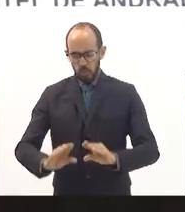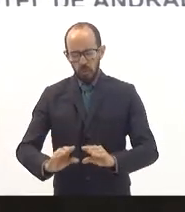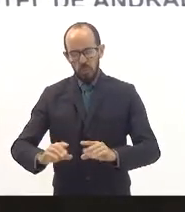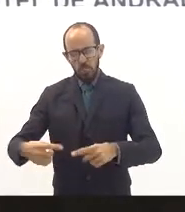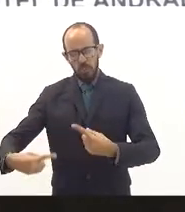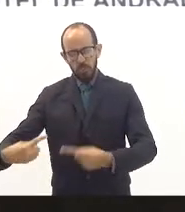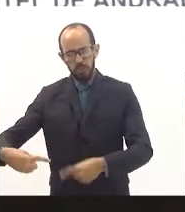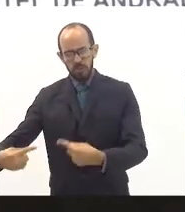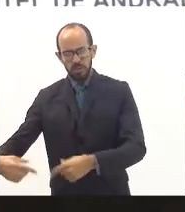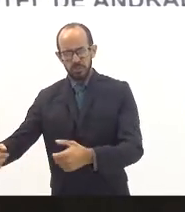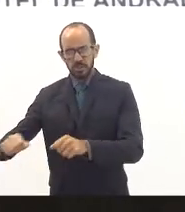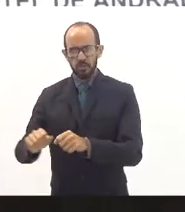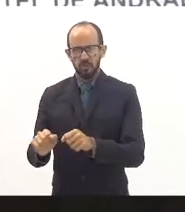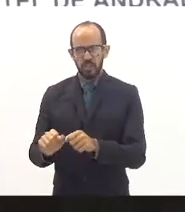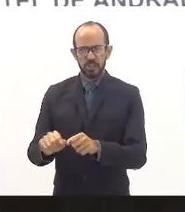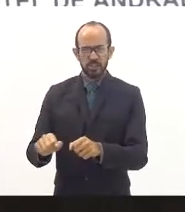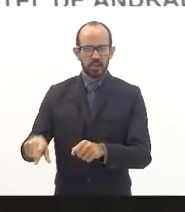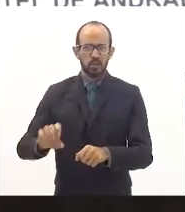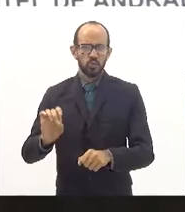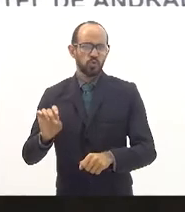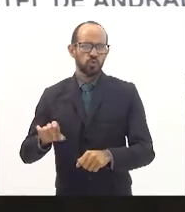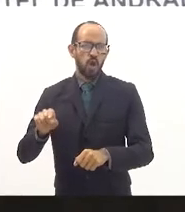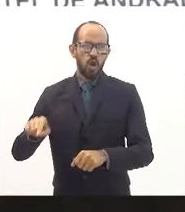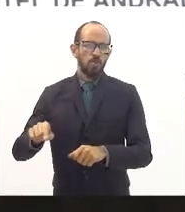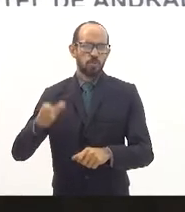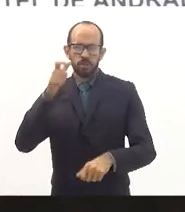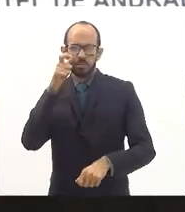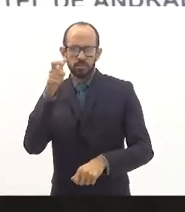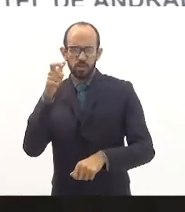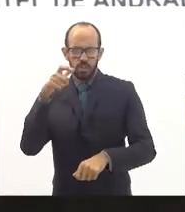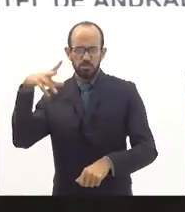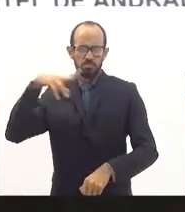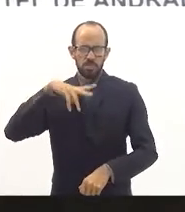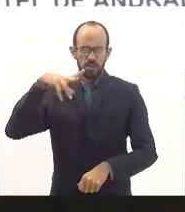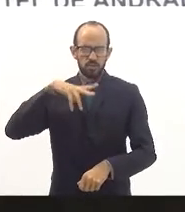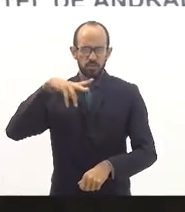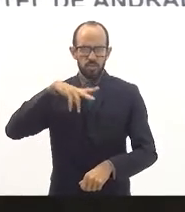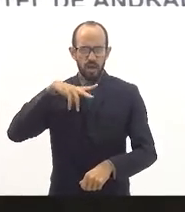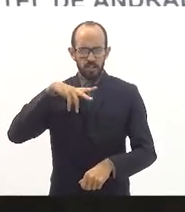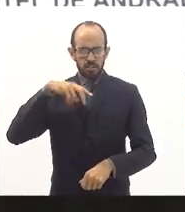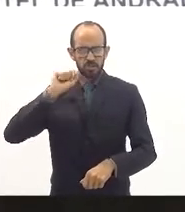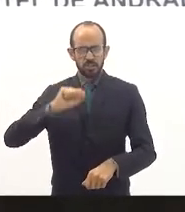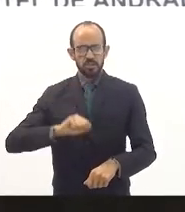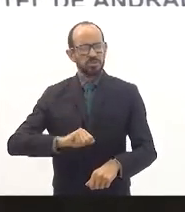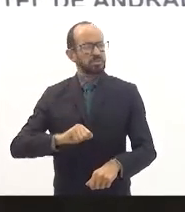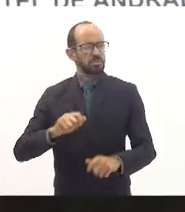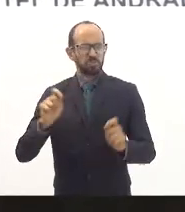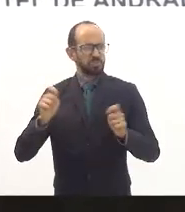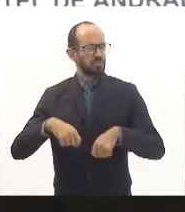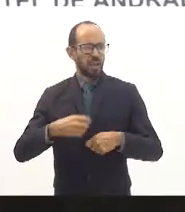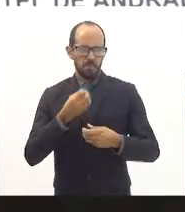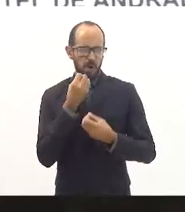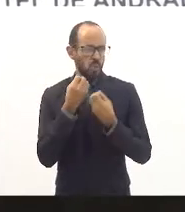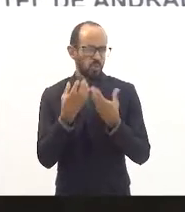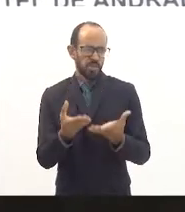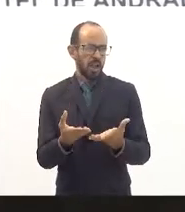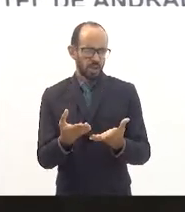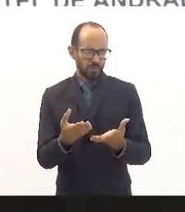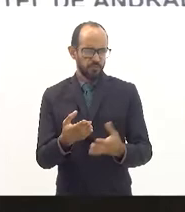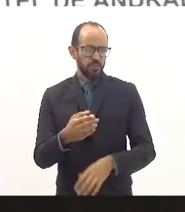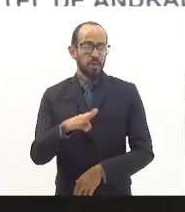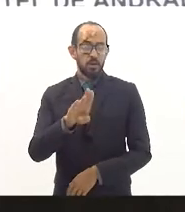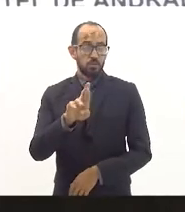atuam movidas tão somente por interesses pessoais inconfessáveis.